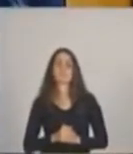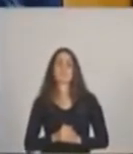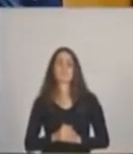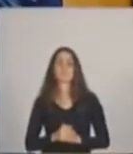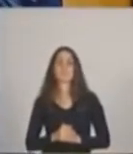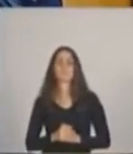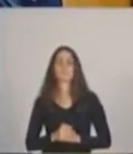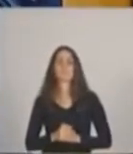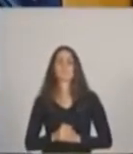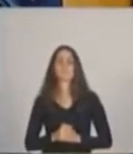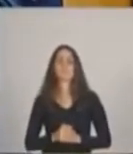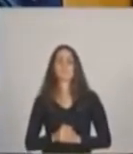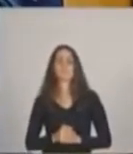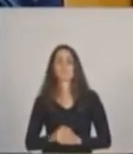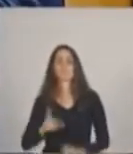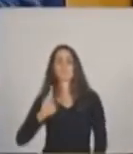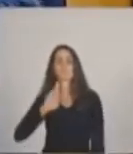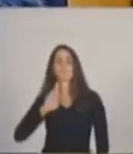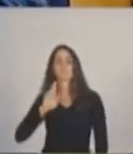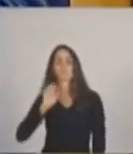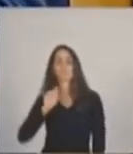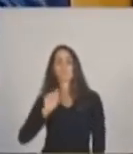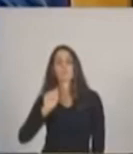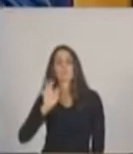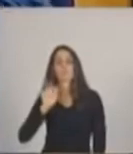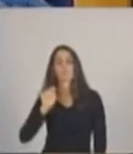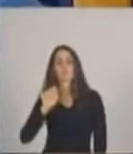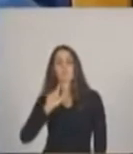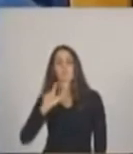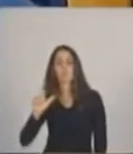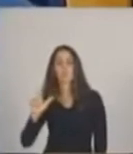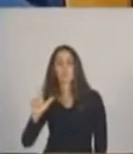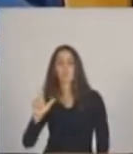deputado, eu não sei quem é que foi pedir antes. Eu pedi primeiro. Deputado.